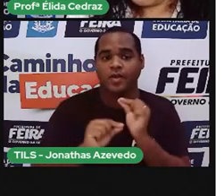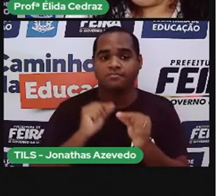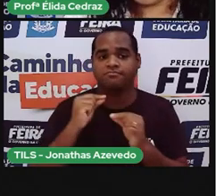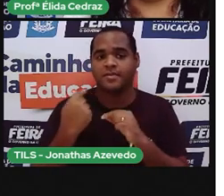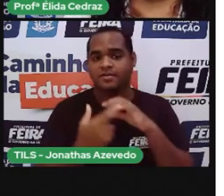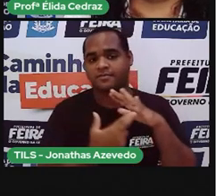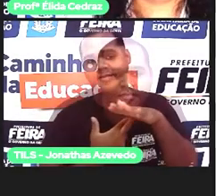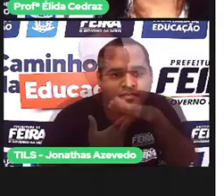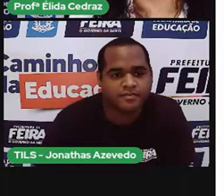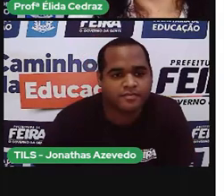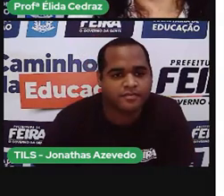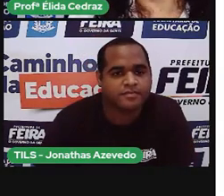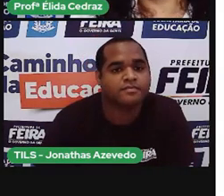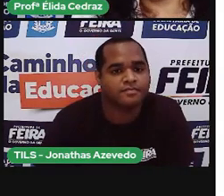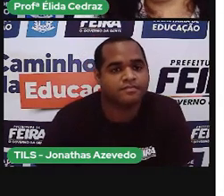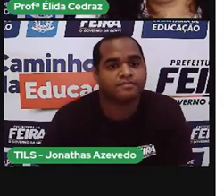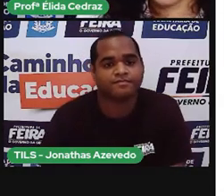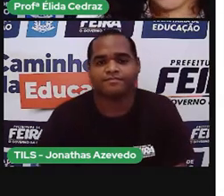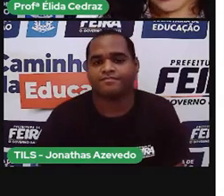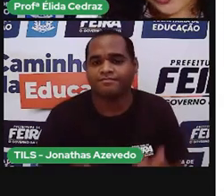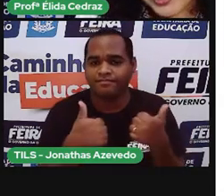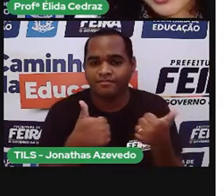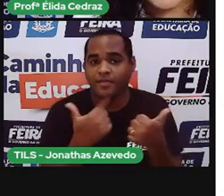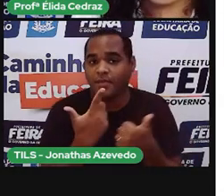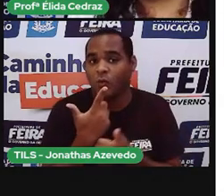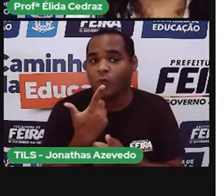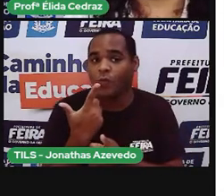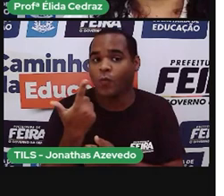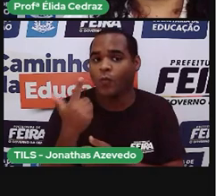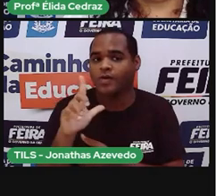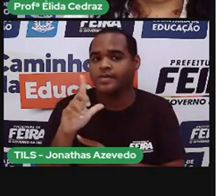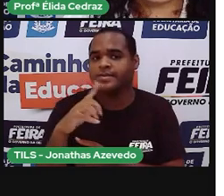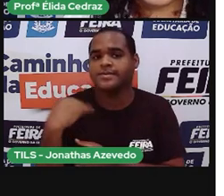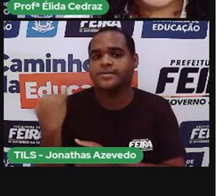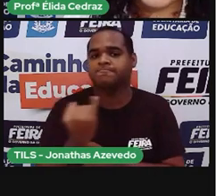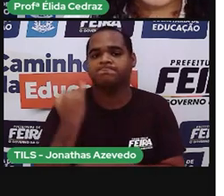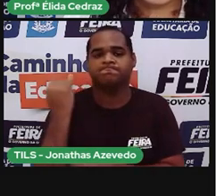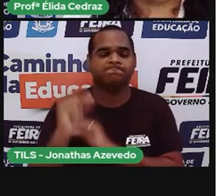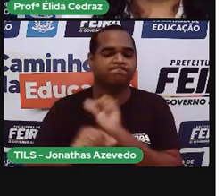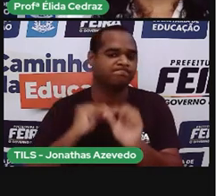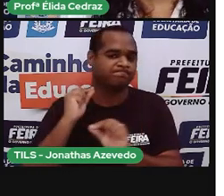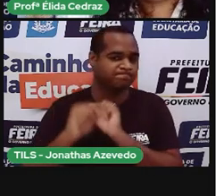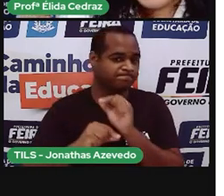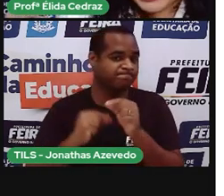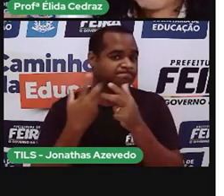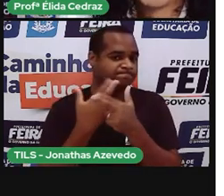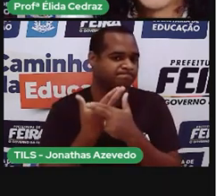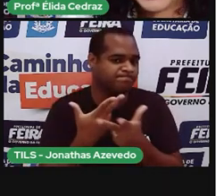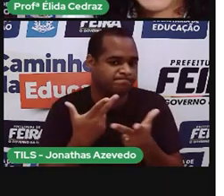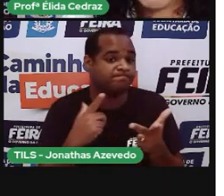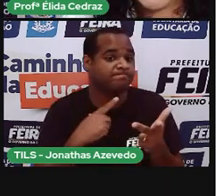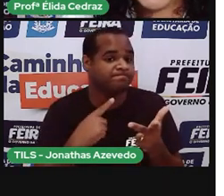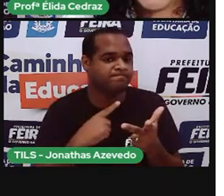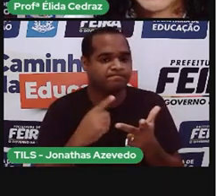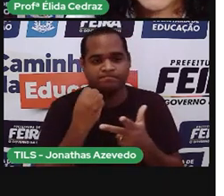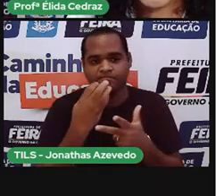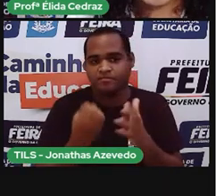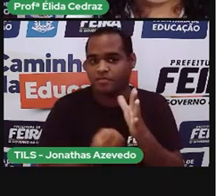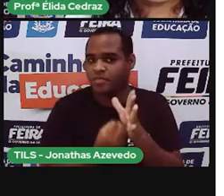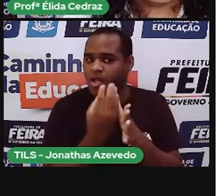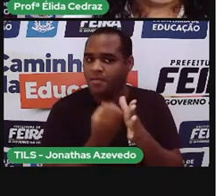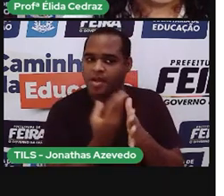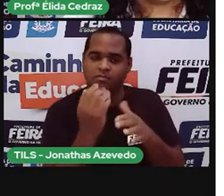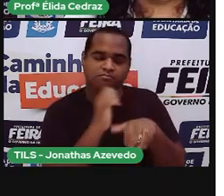feira. Uma outra coisa que apareceu com muita força nessa